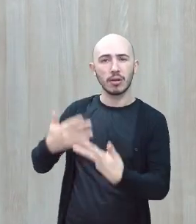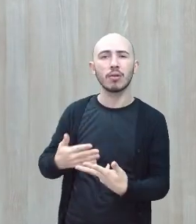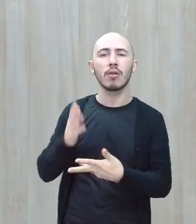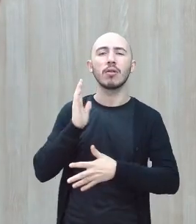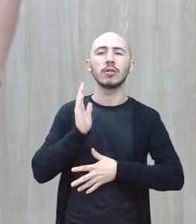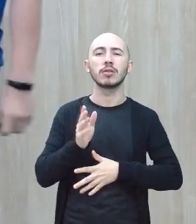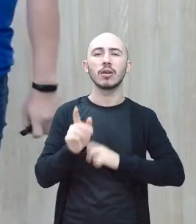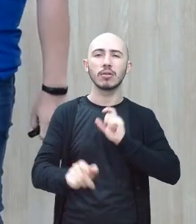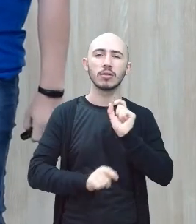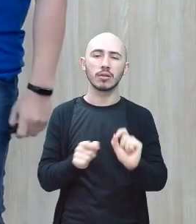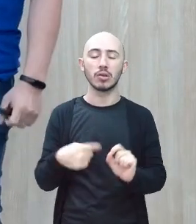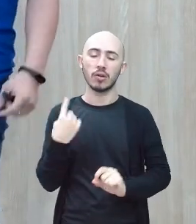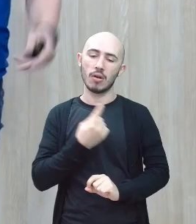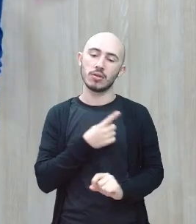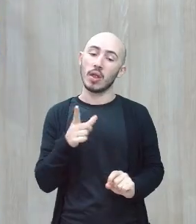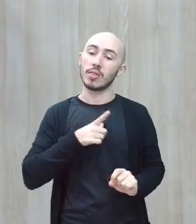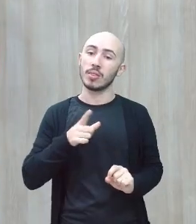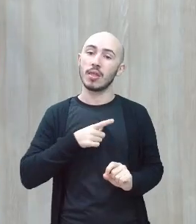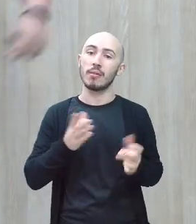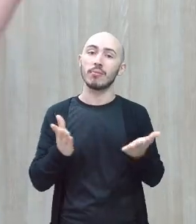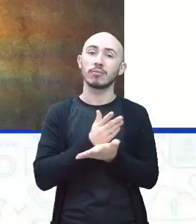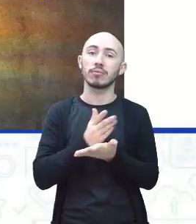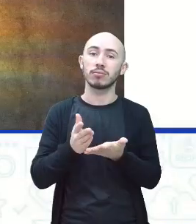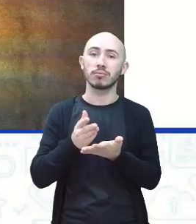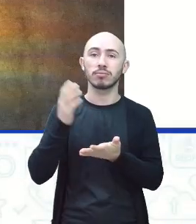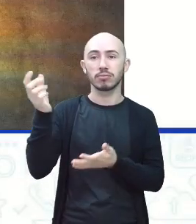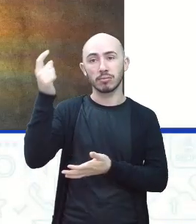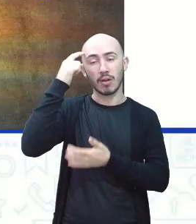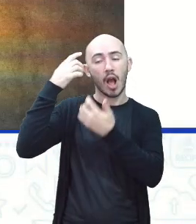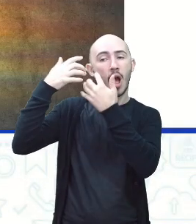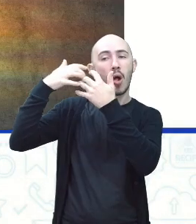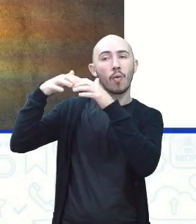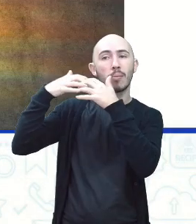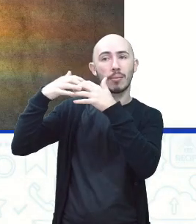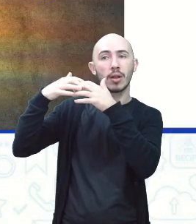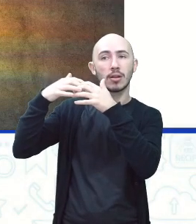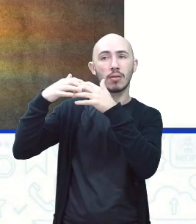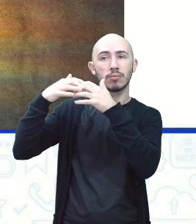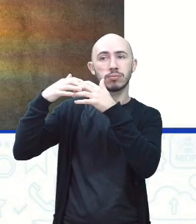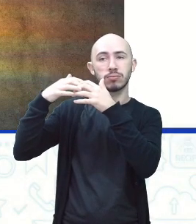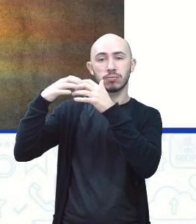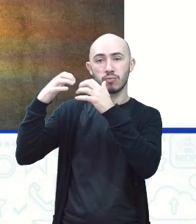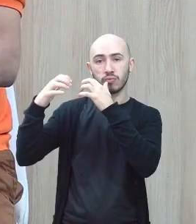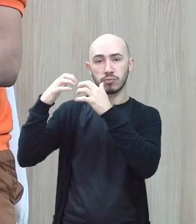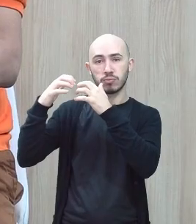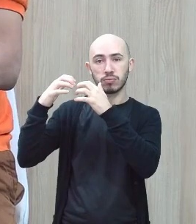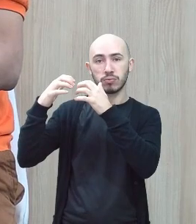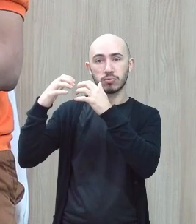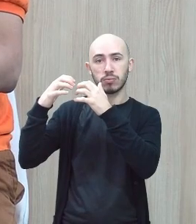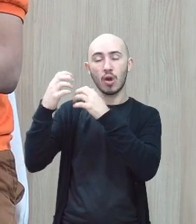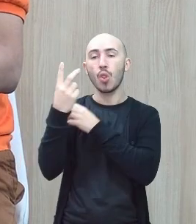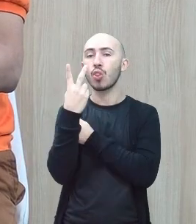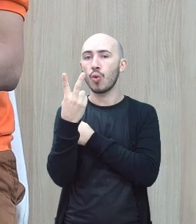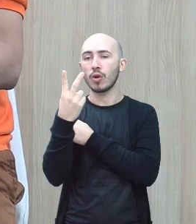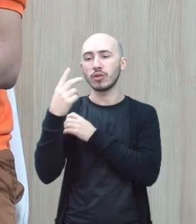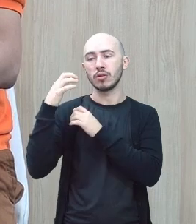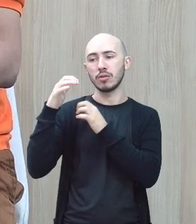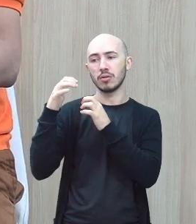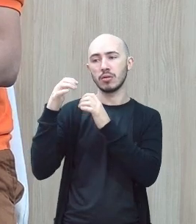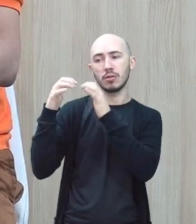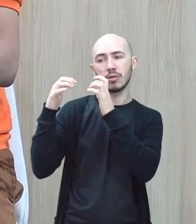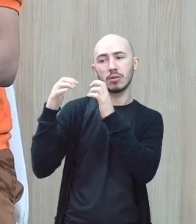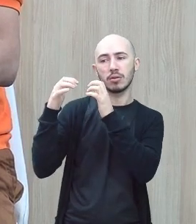querido professor, nós temos duas áreas mentais, né? O que acontece? Nós temos 2 hemisférios, cada um vai cuidar